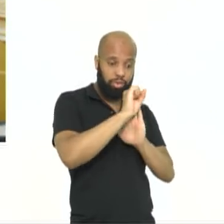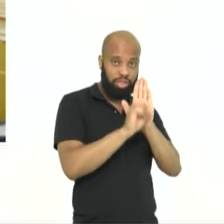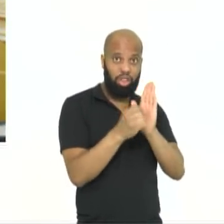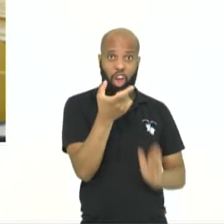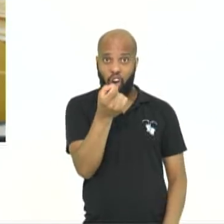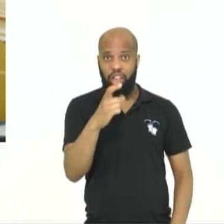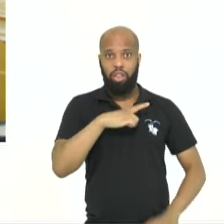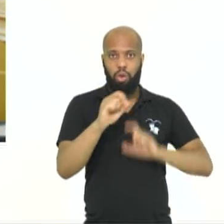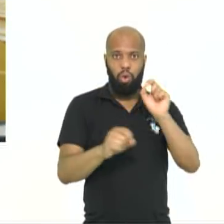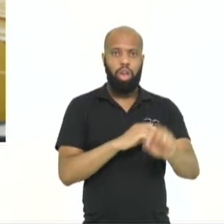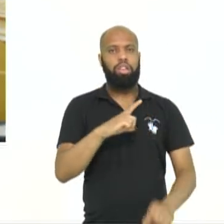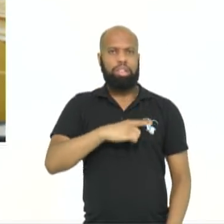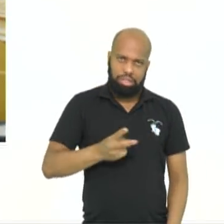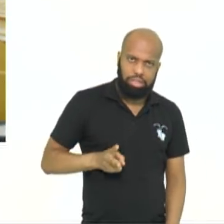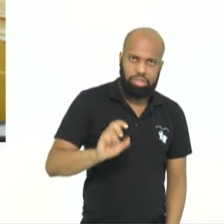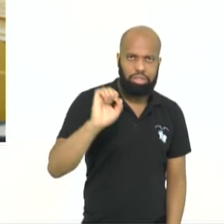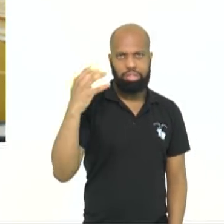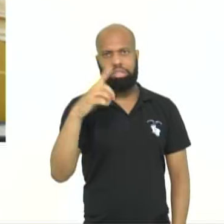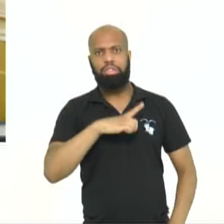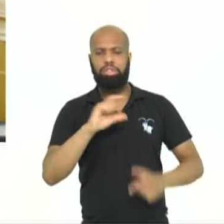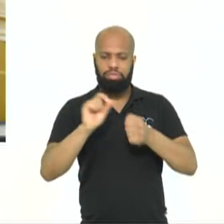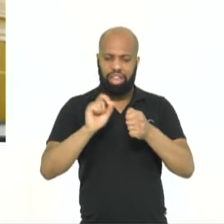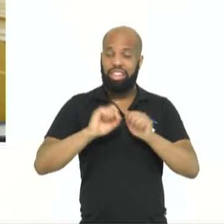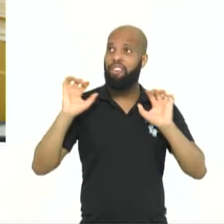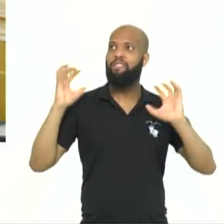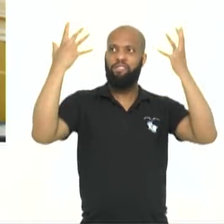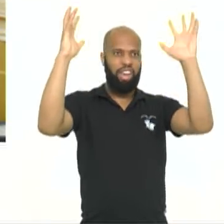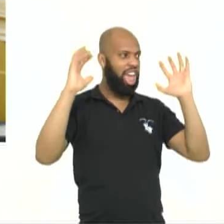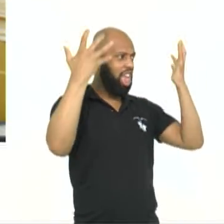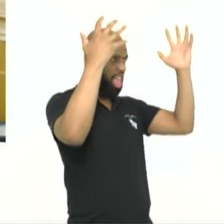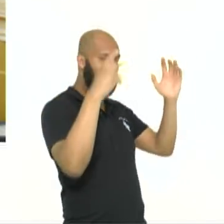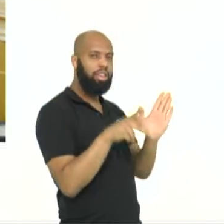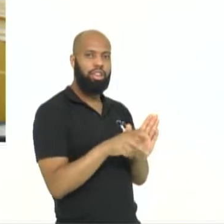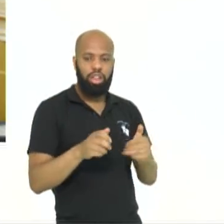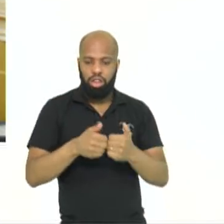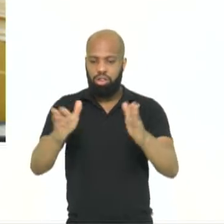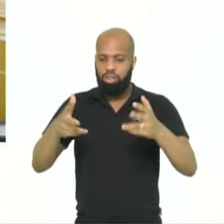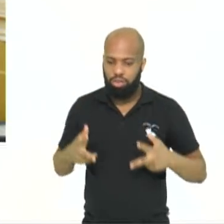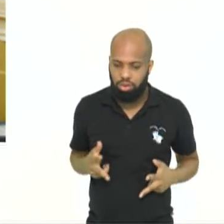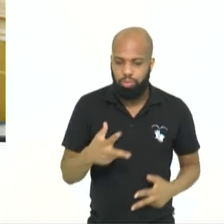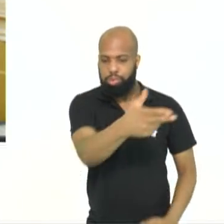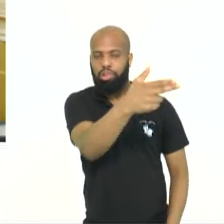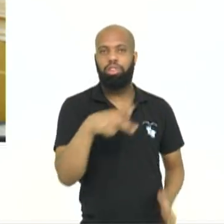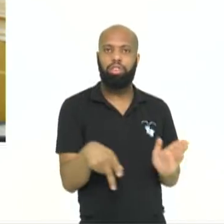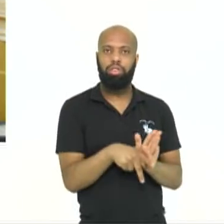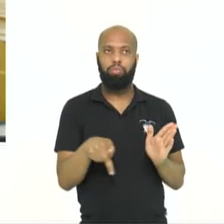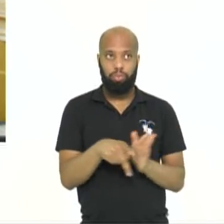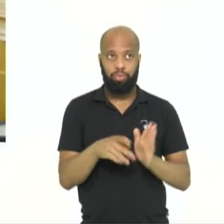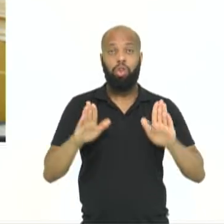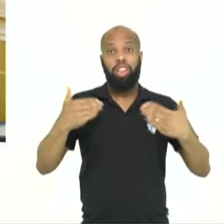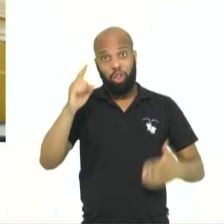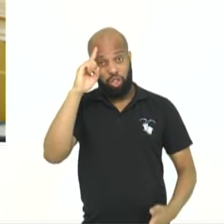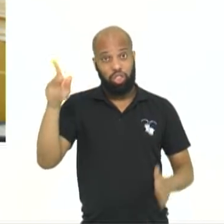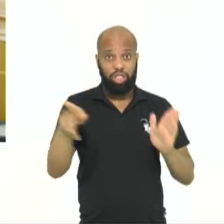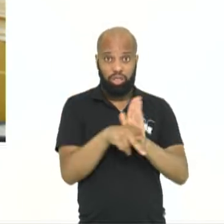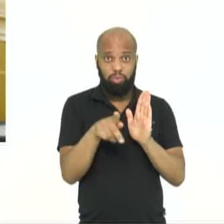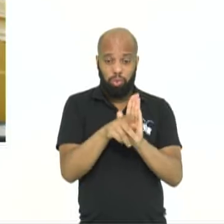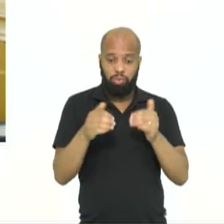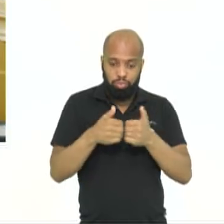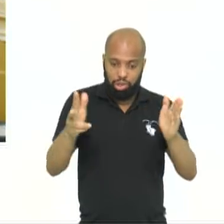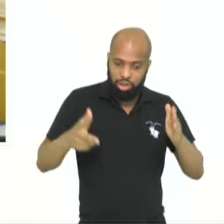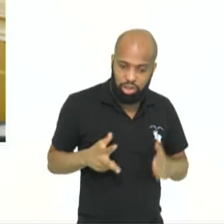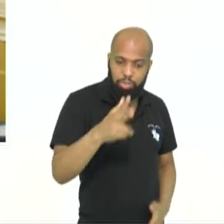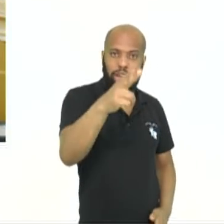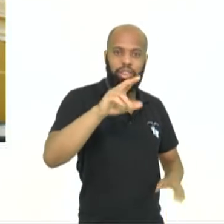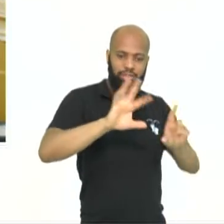XX era muito comum fazerem festividades para a inauguração das obras. Então no dia da inauguração a